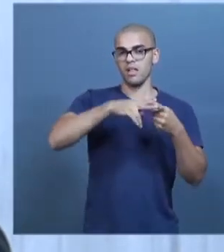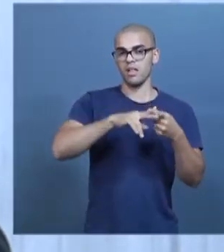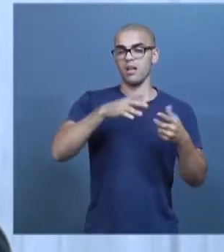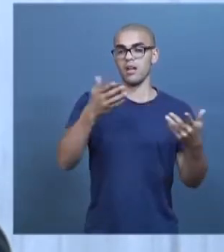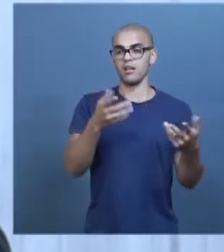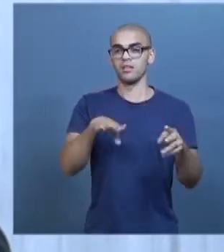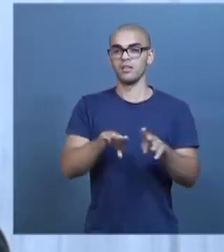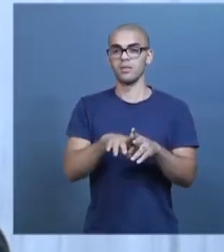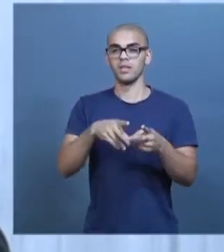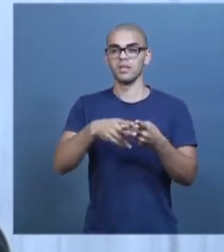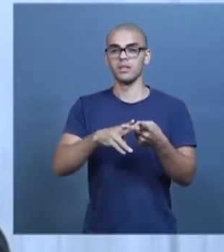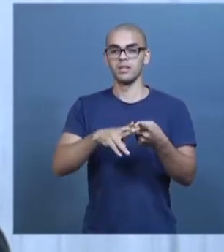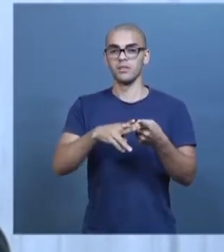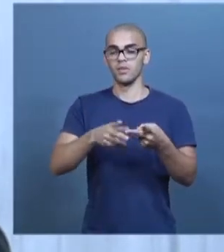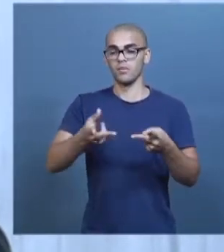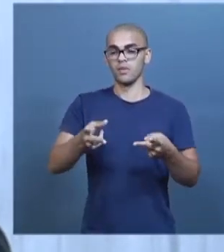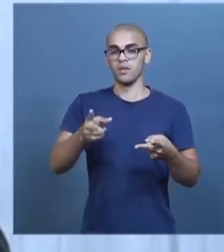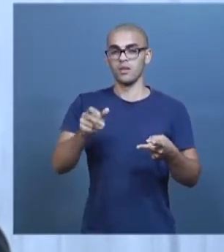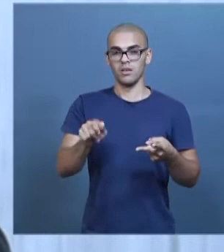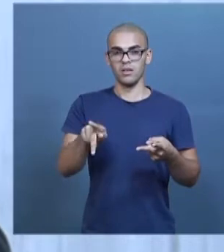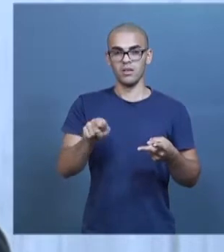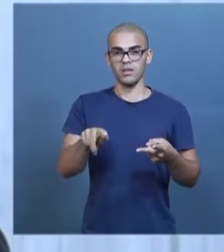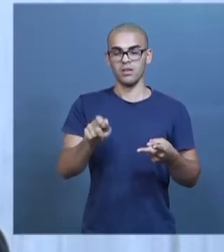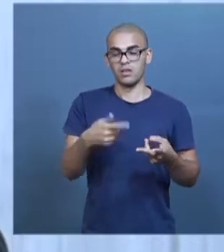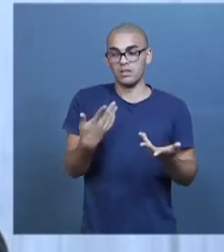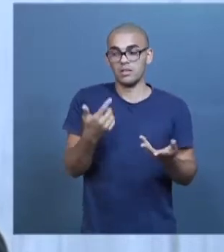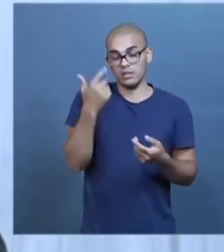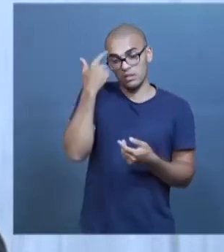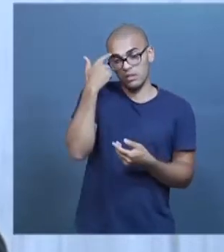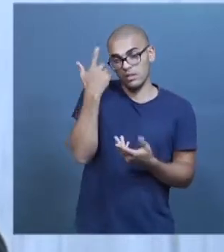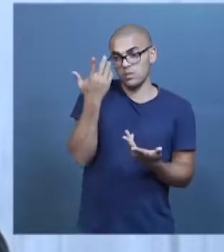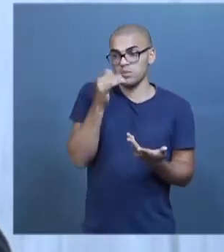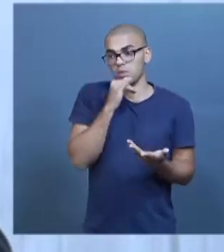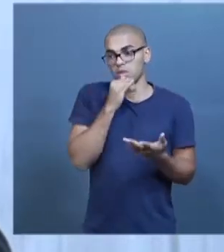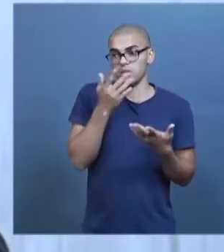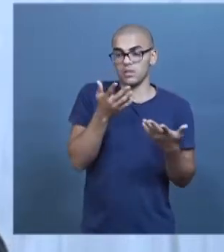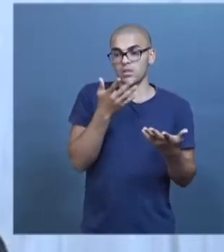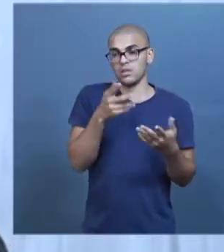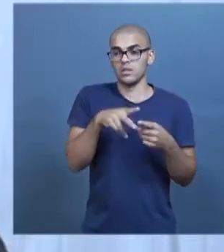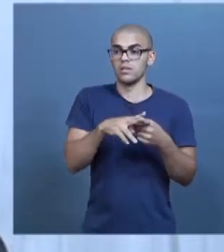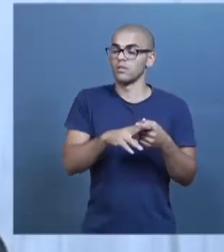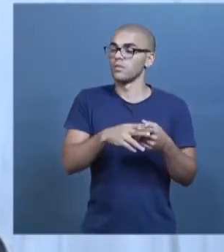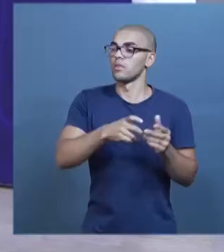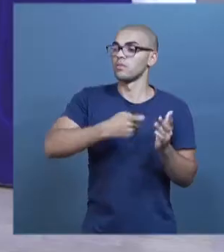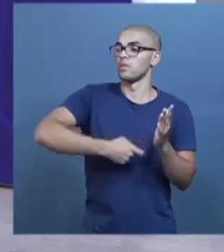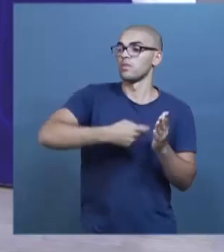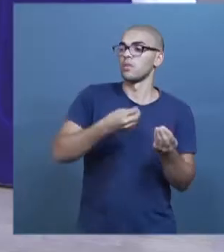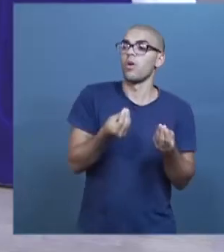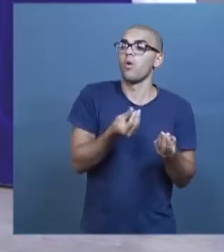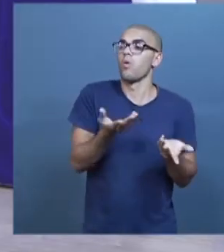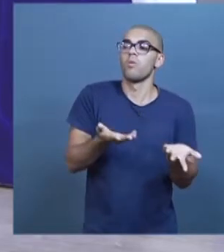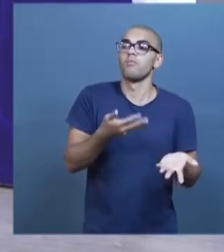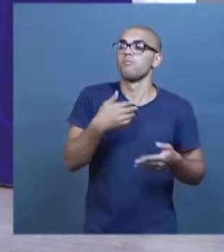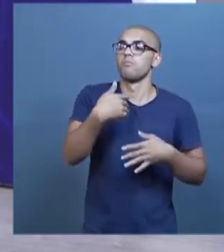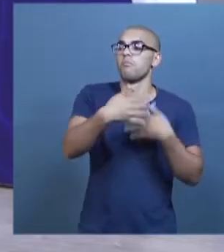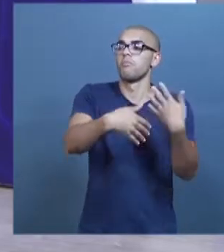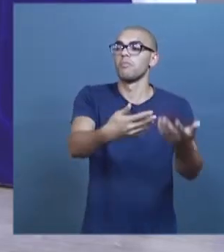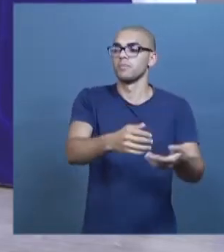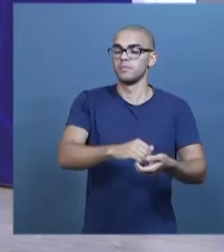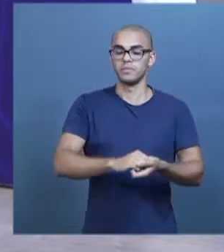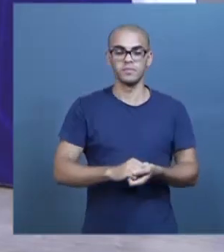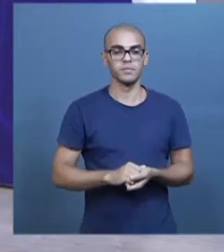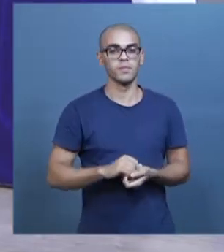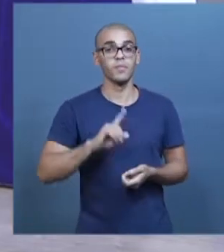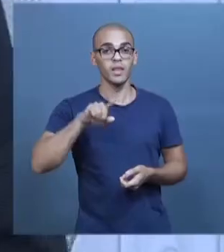então fica uma questão, né? O que se esperar de um resultado de uma reforma tributária nesse momento também? Certo, daqui a pouco a gente comenta